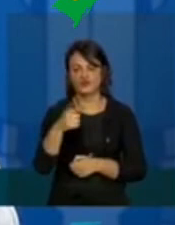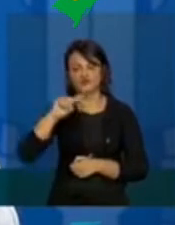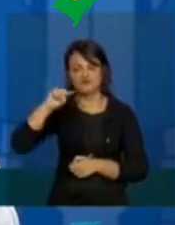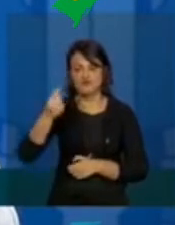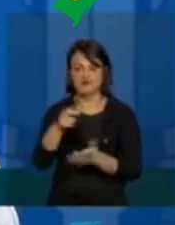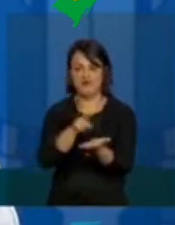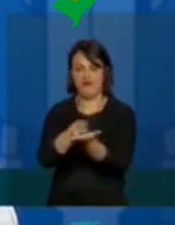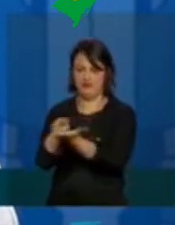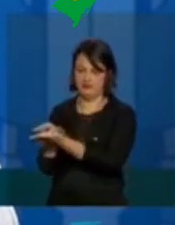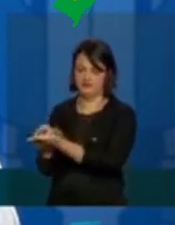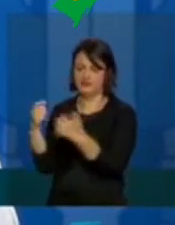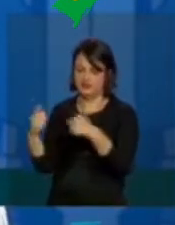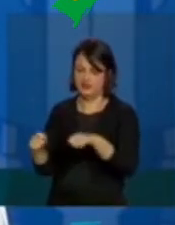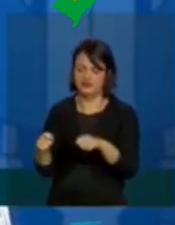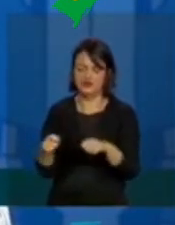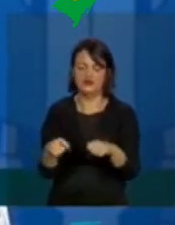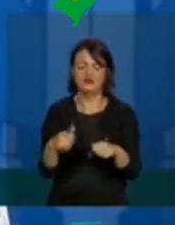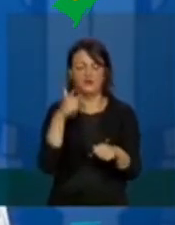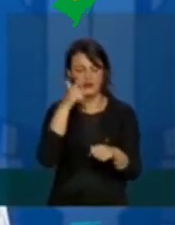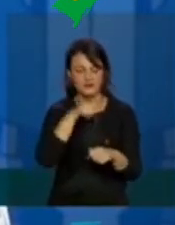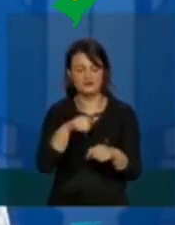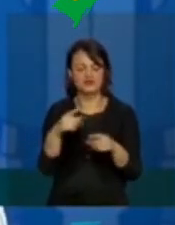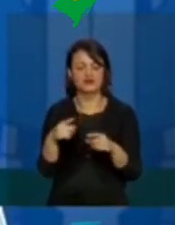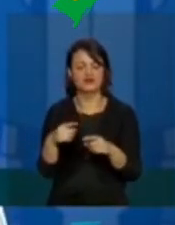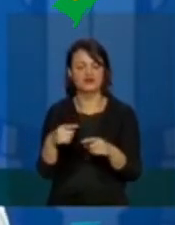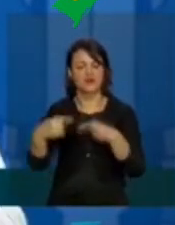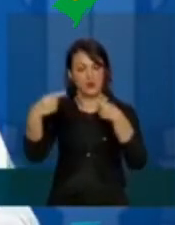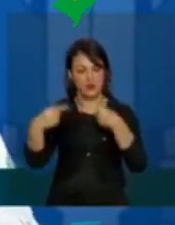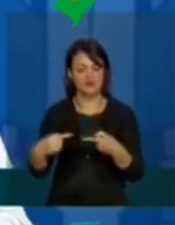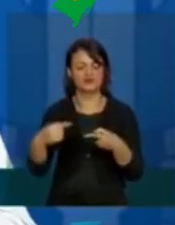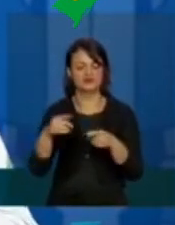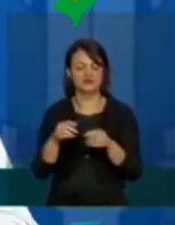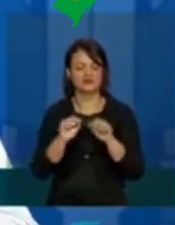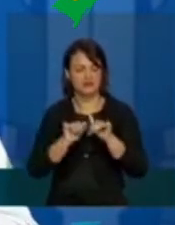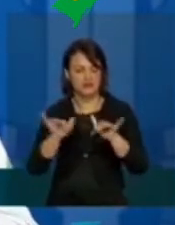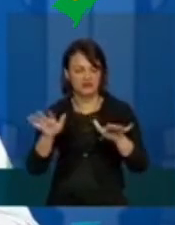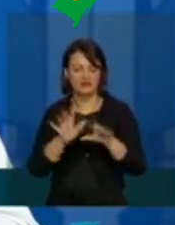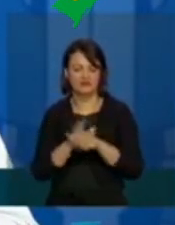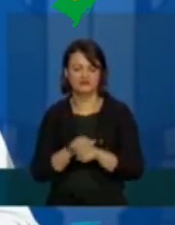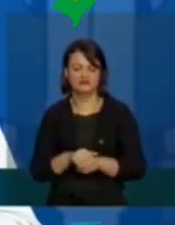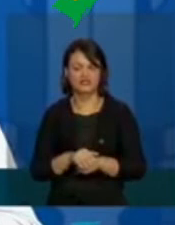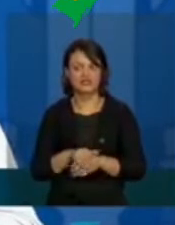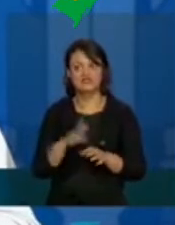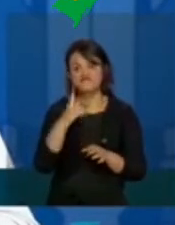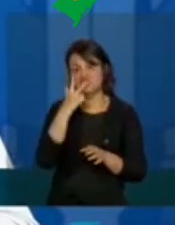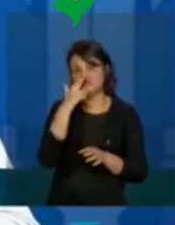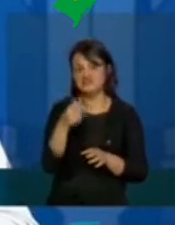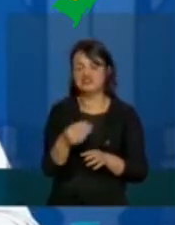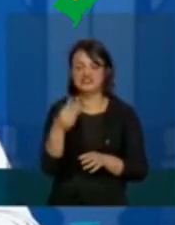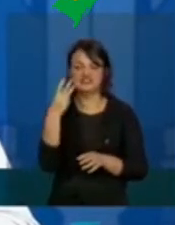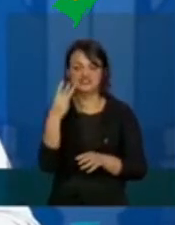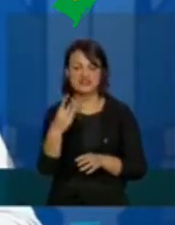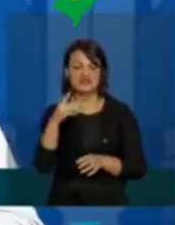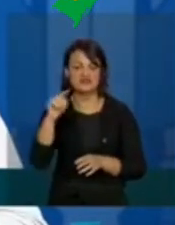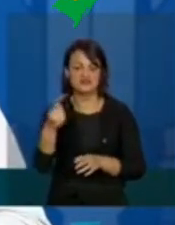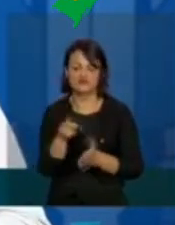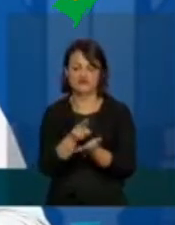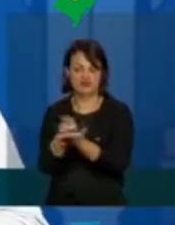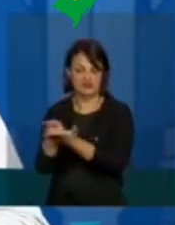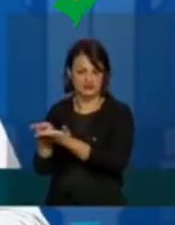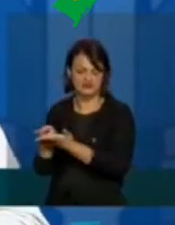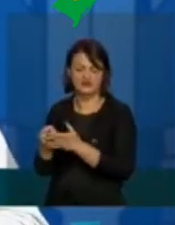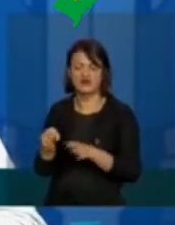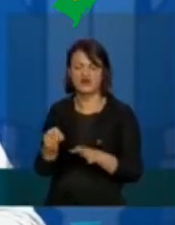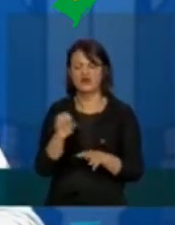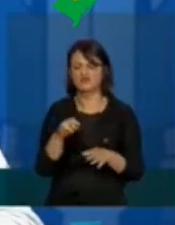leitos para poder fazer frente a uma epidemia forte aqui. Vamos supor que ela tenha 3.000 leitos. Vamos supor